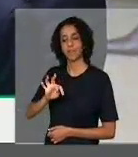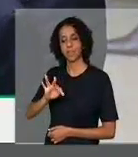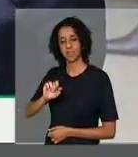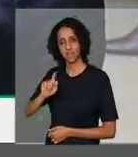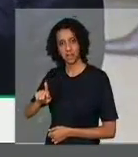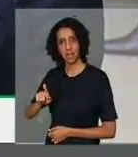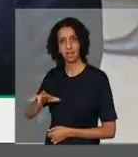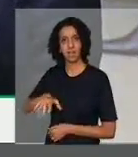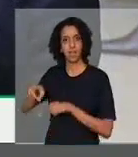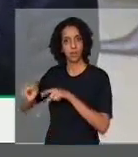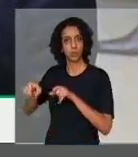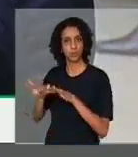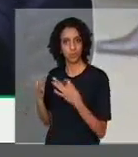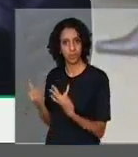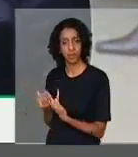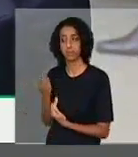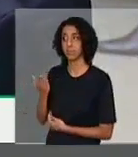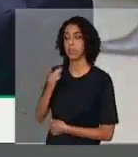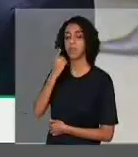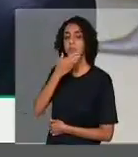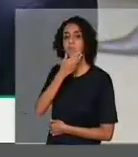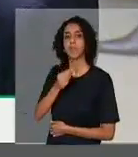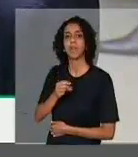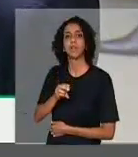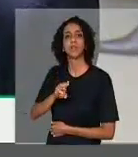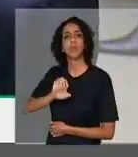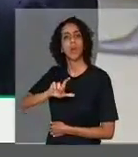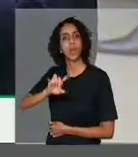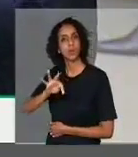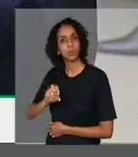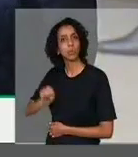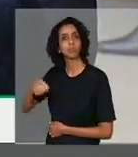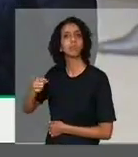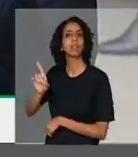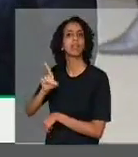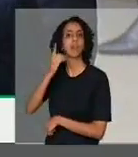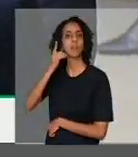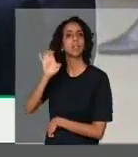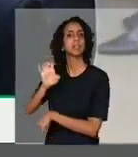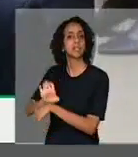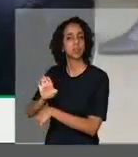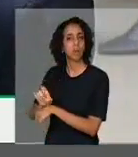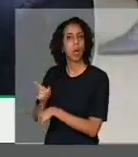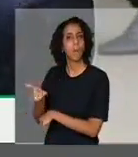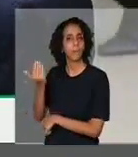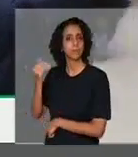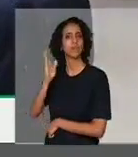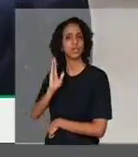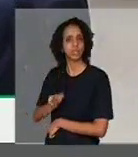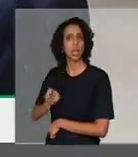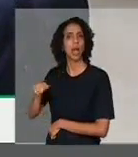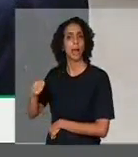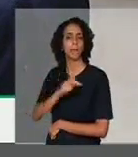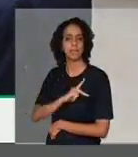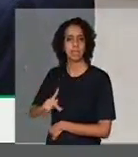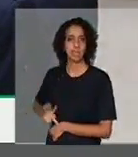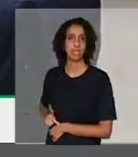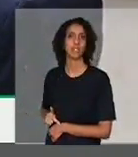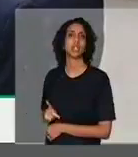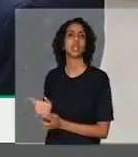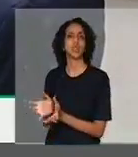agricultura familiar, deputado Elton Weber, que é deputado estadual, também já foi presidente da nossa federação.